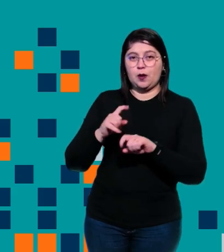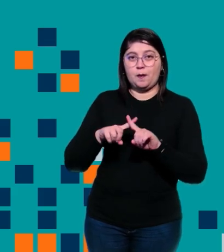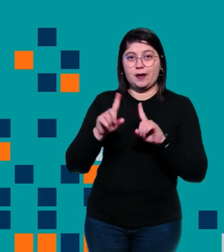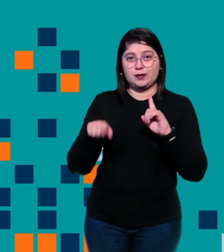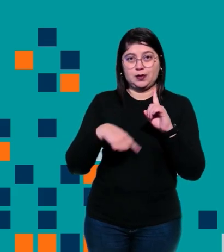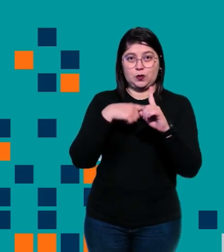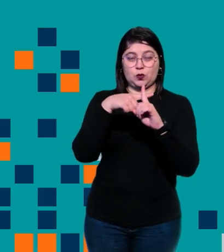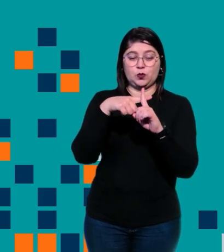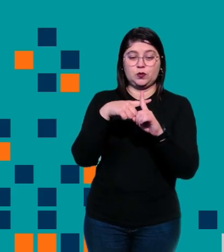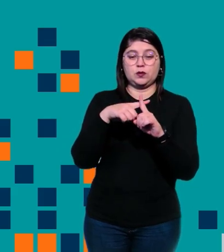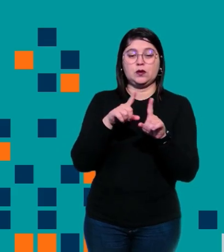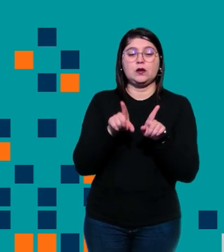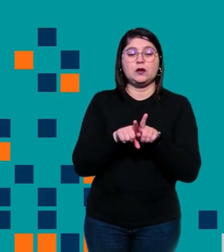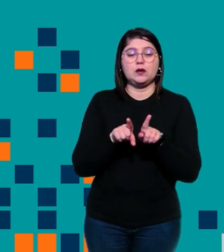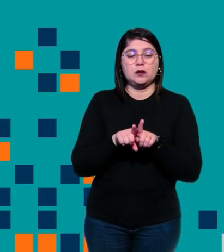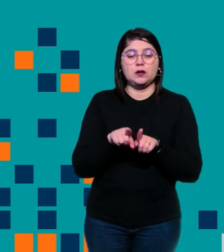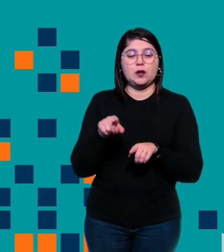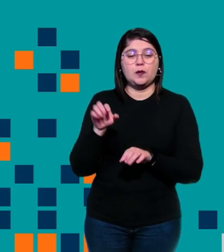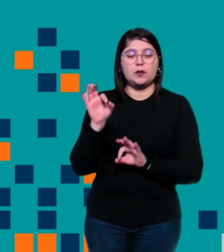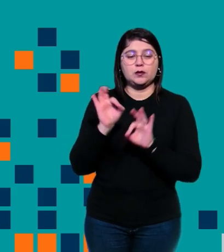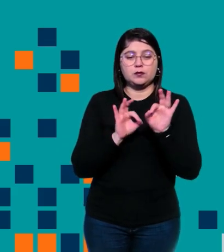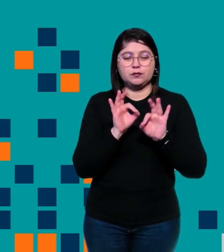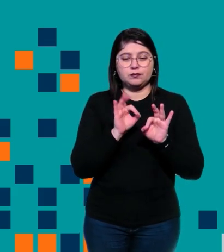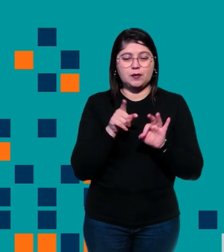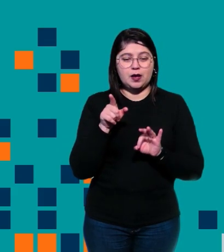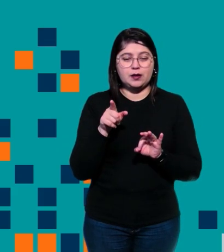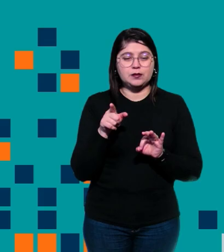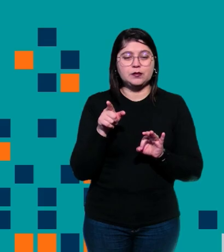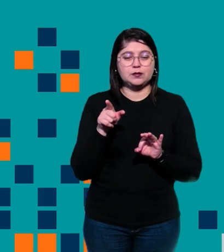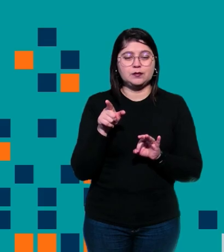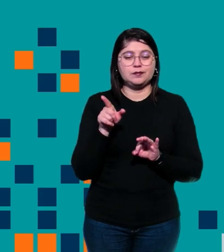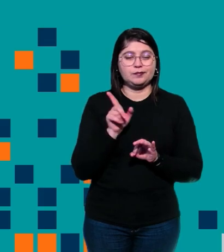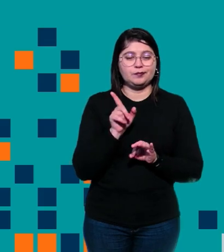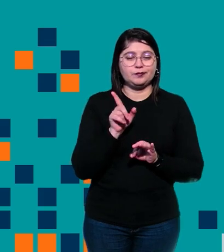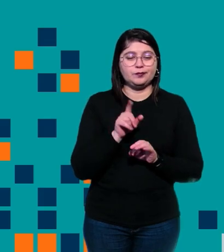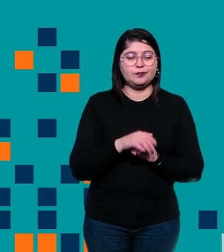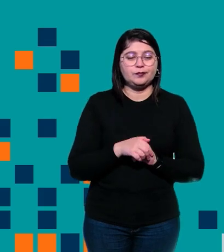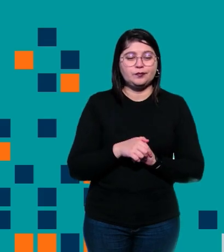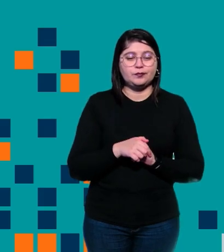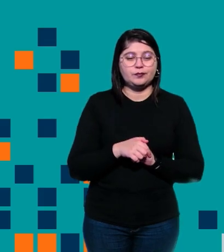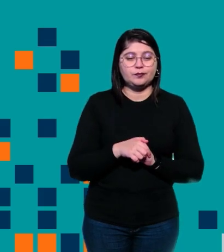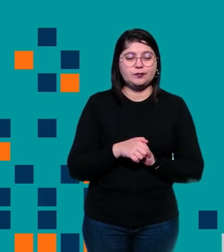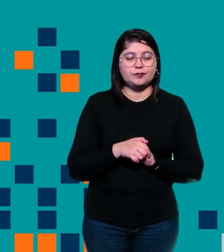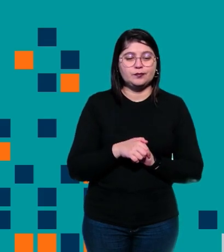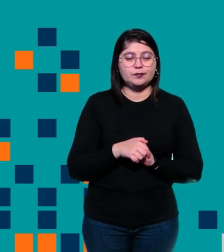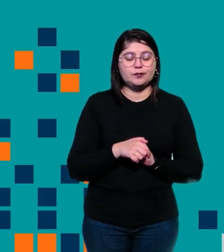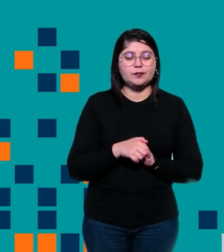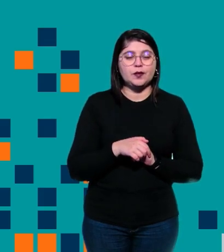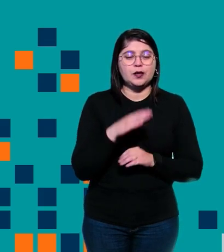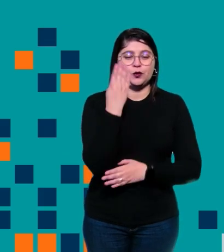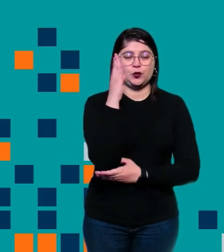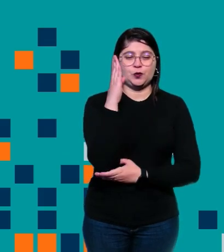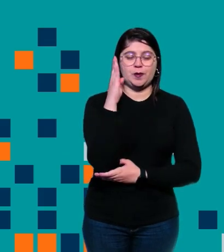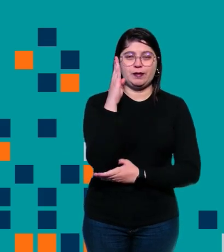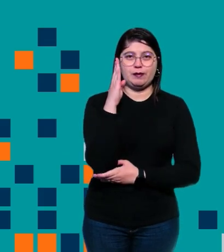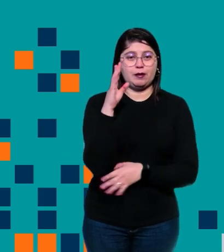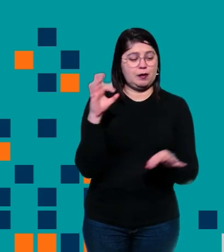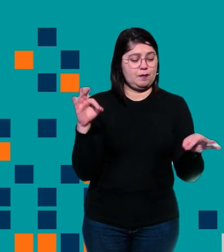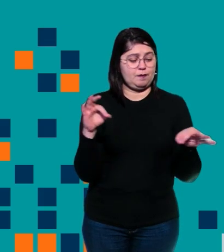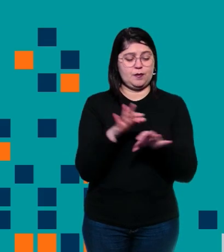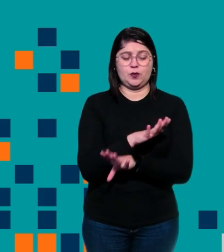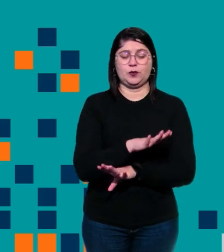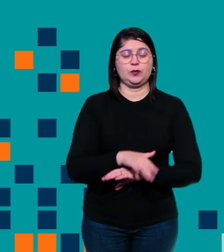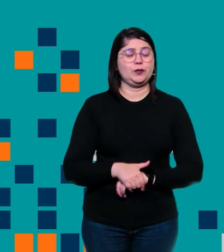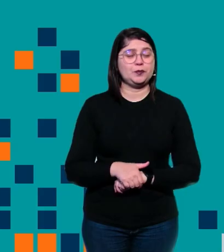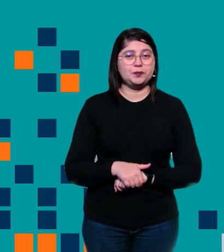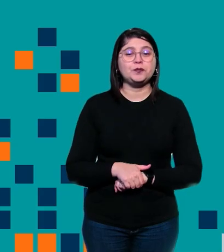depois entrou o Hélio Olga e fez esses pórticos de madeira e acabou. Assim, o projeto estava pronto